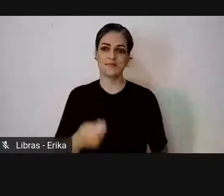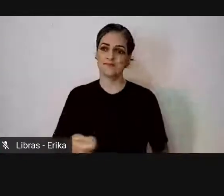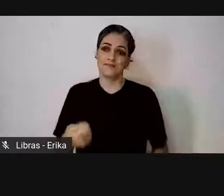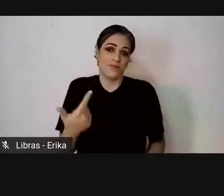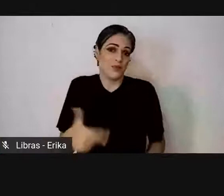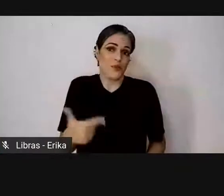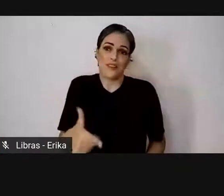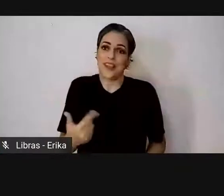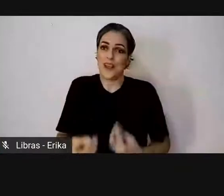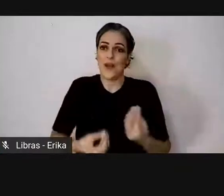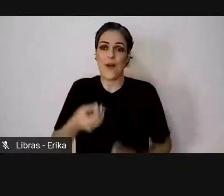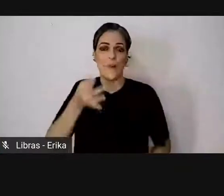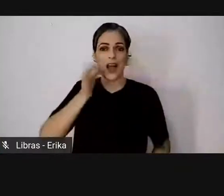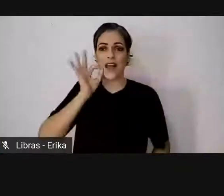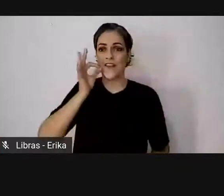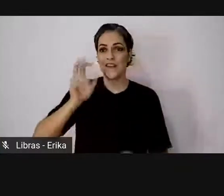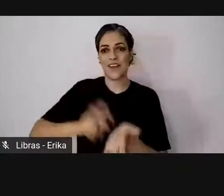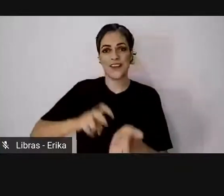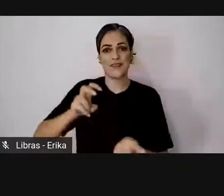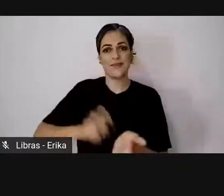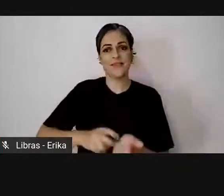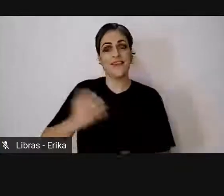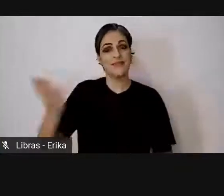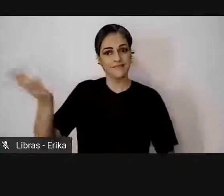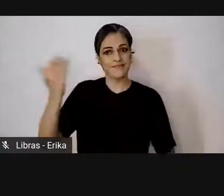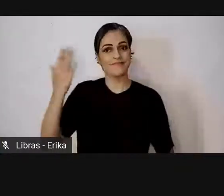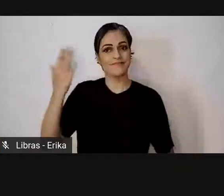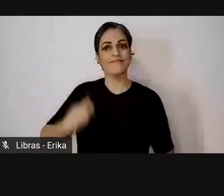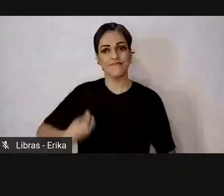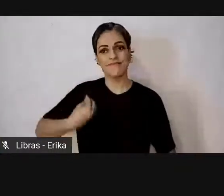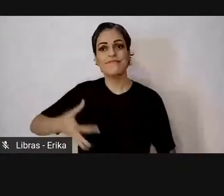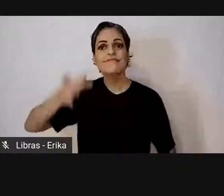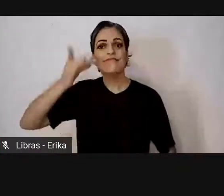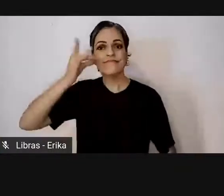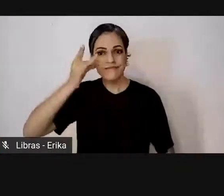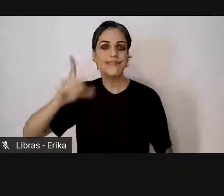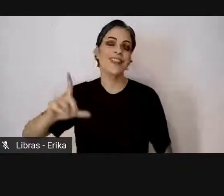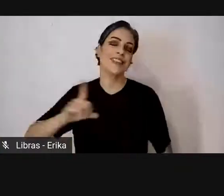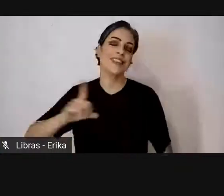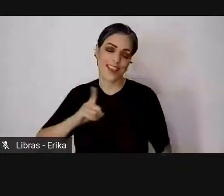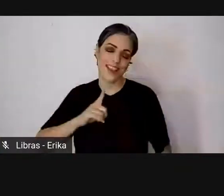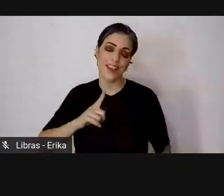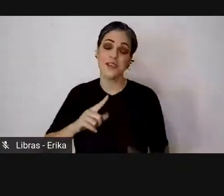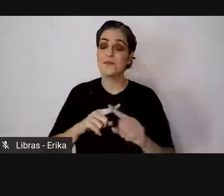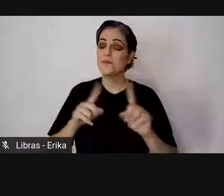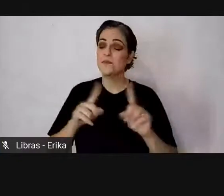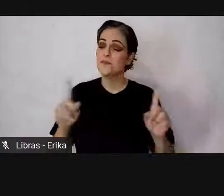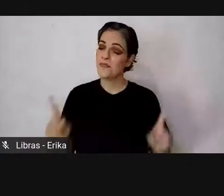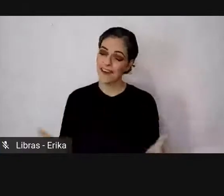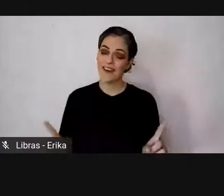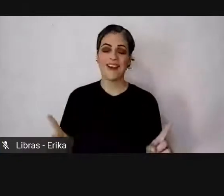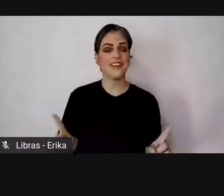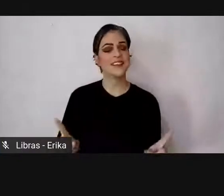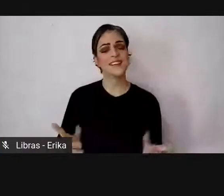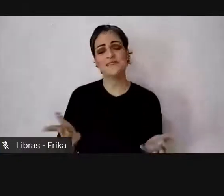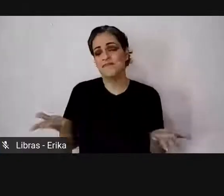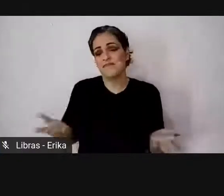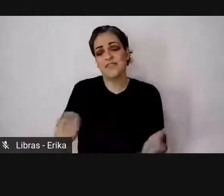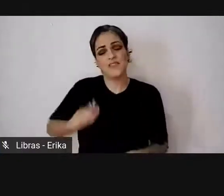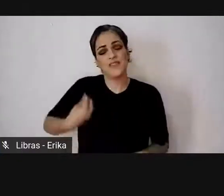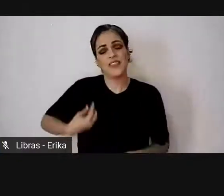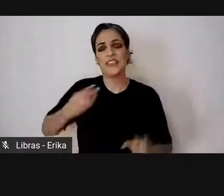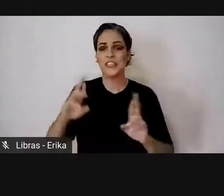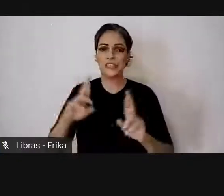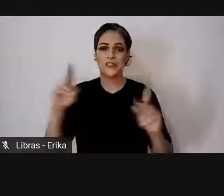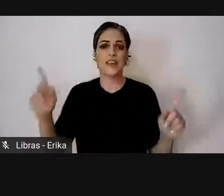presencial, mas isso também, essa nova condição, nos permite atravessar fronteiras